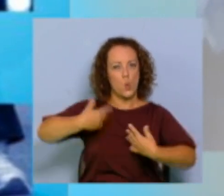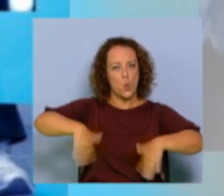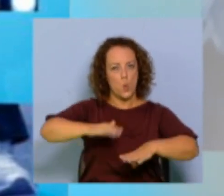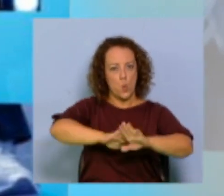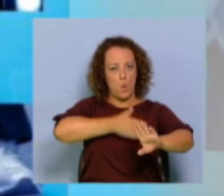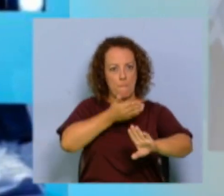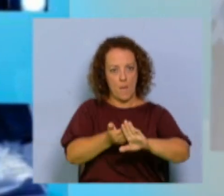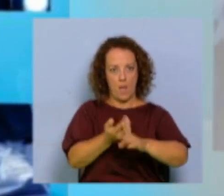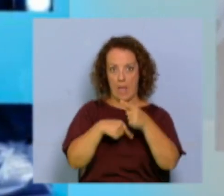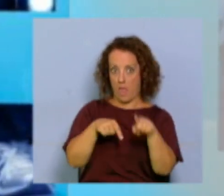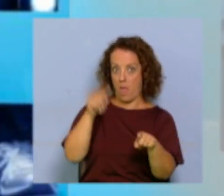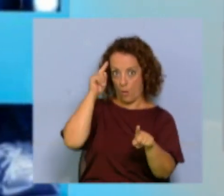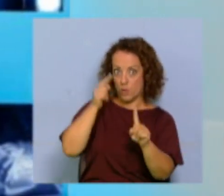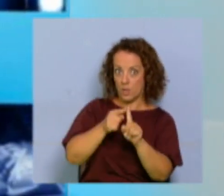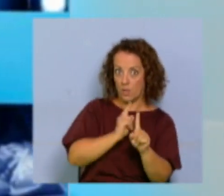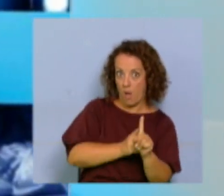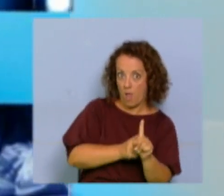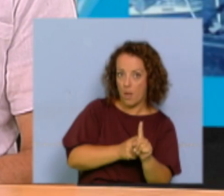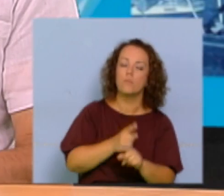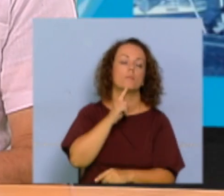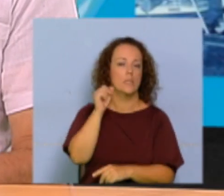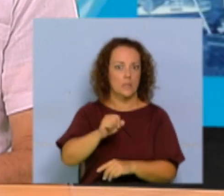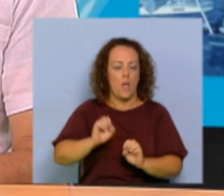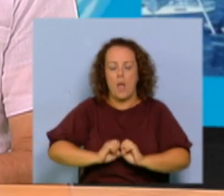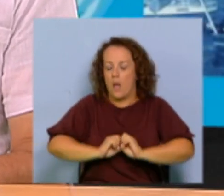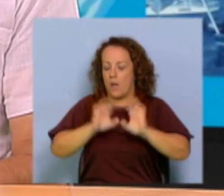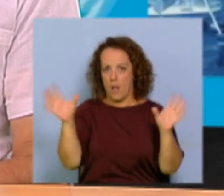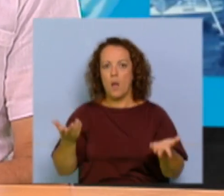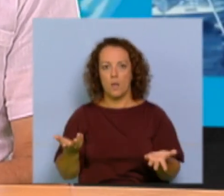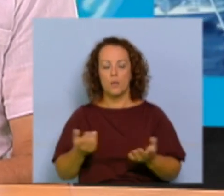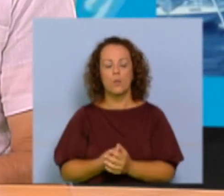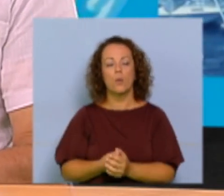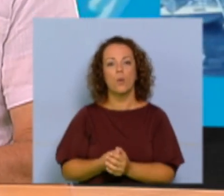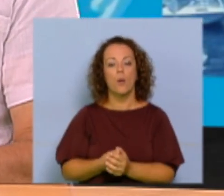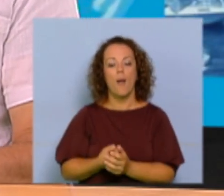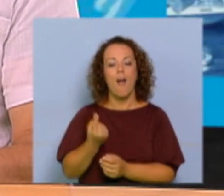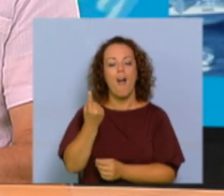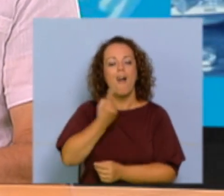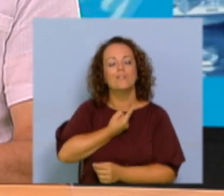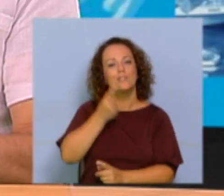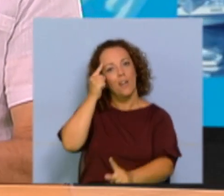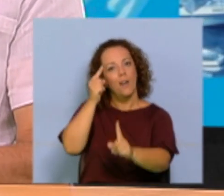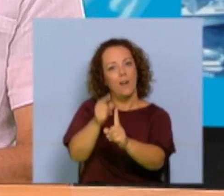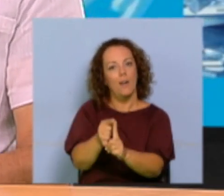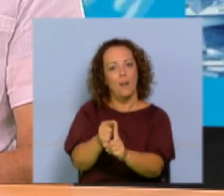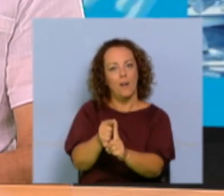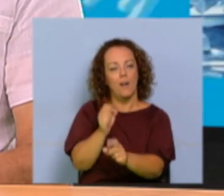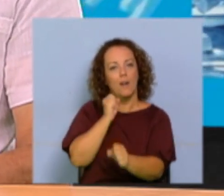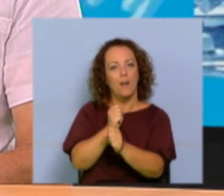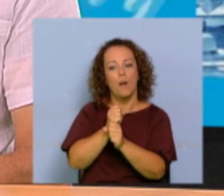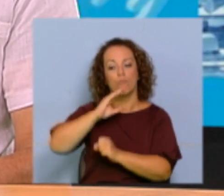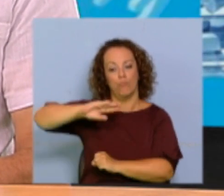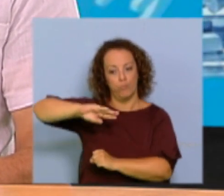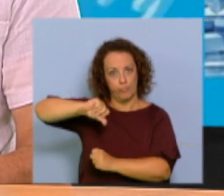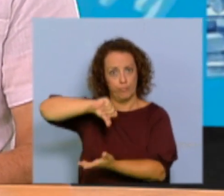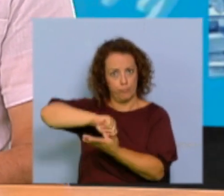também estar a missão? Claro, absolutamente. E a minha missão é uma missão que tem sede em Roma, mas que